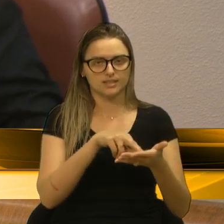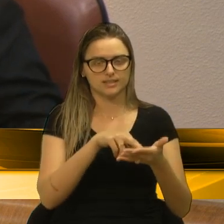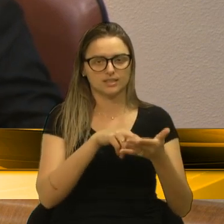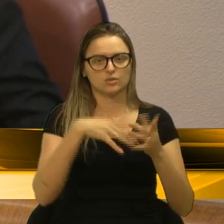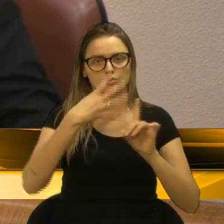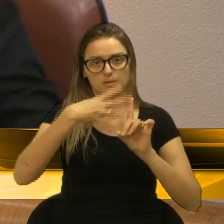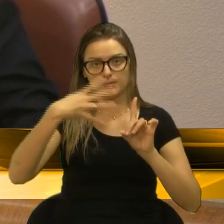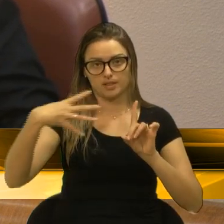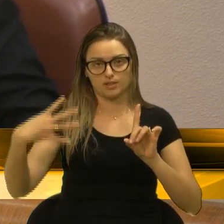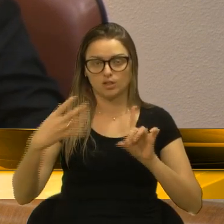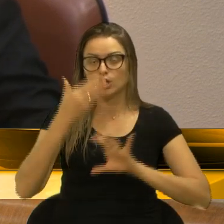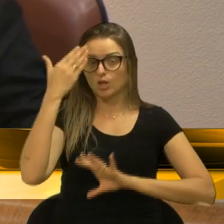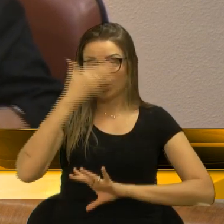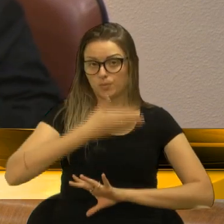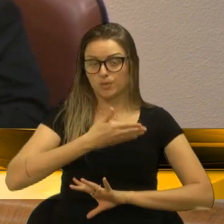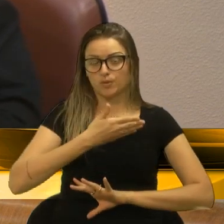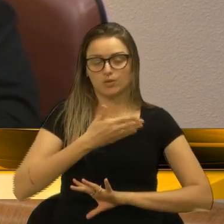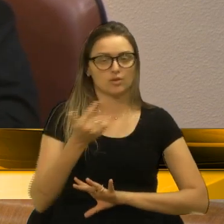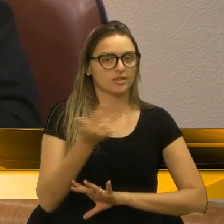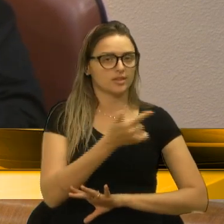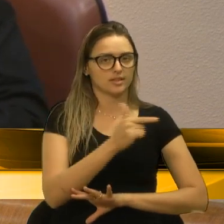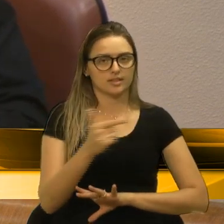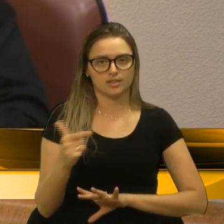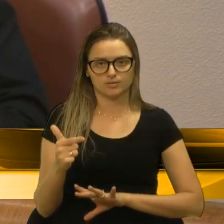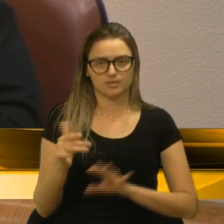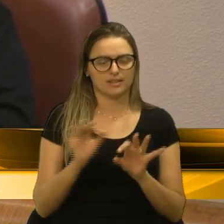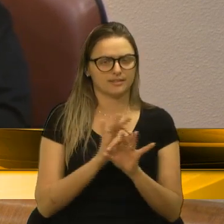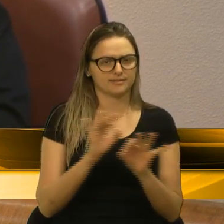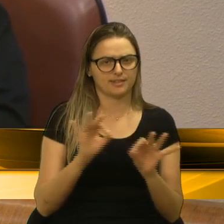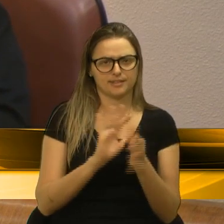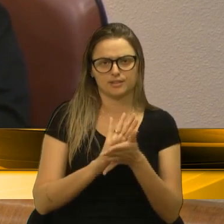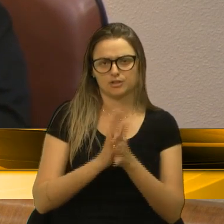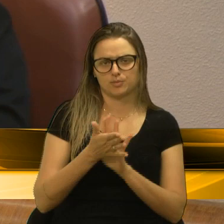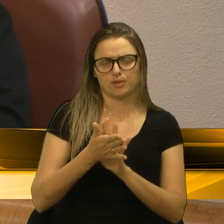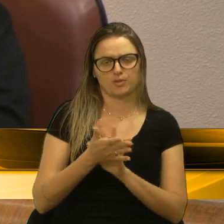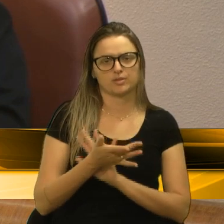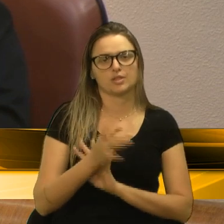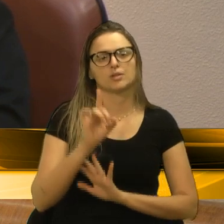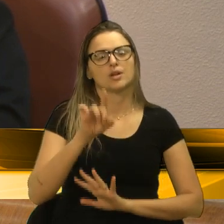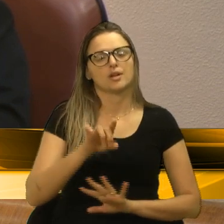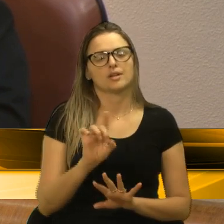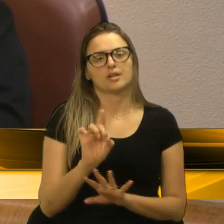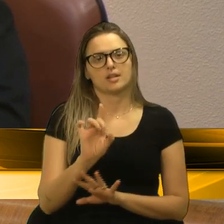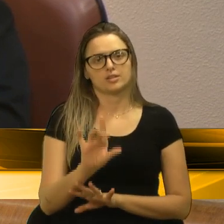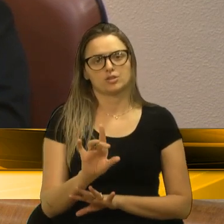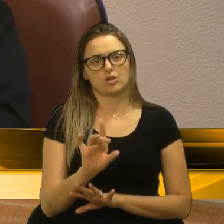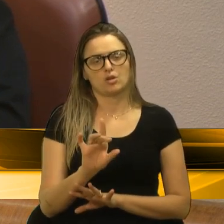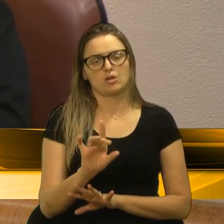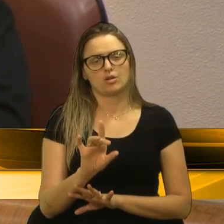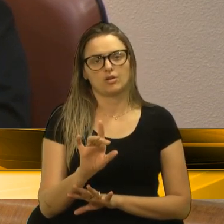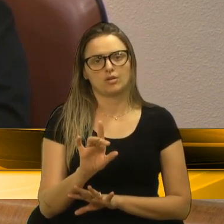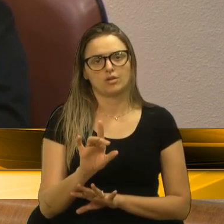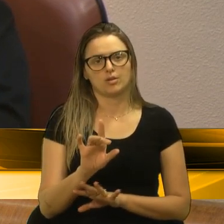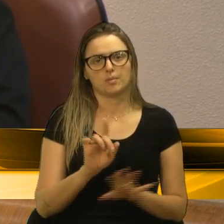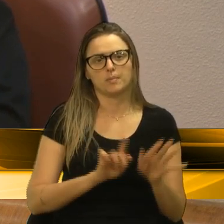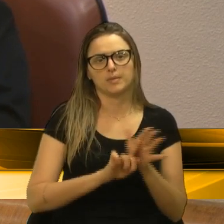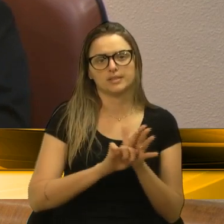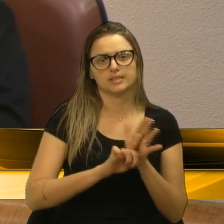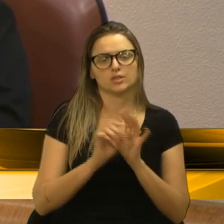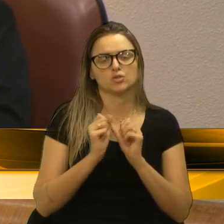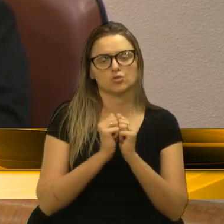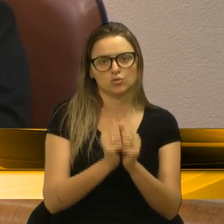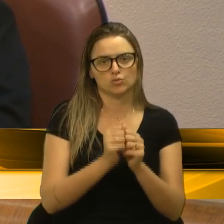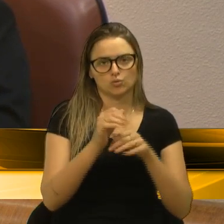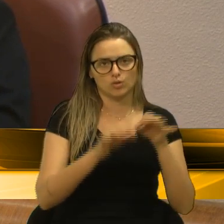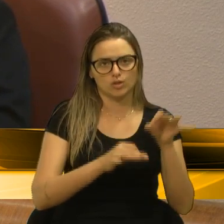ficou provado que não há discriminação e que o fato do indeferido foi buscando junto à Justiça